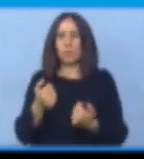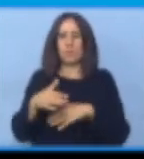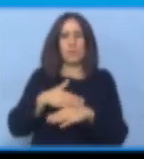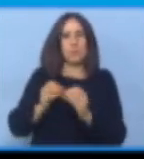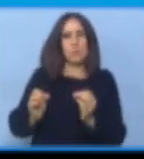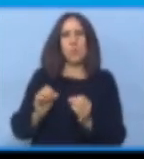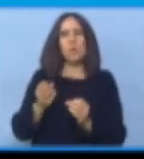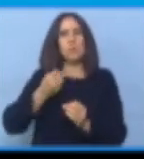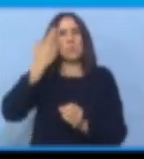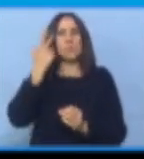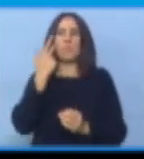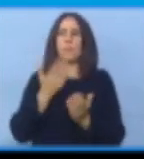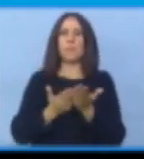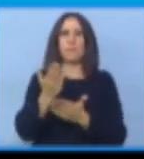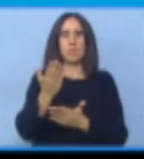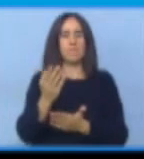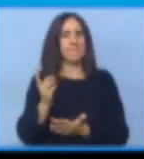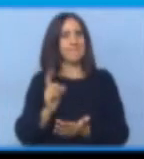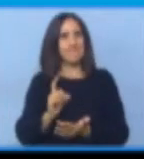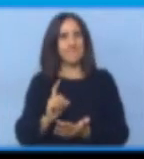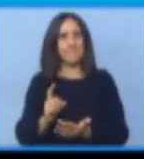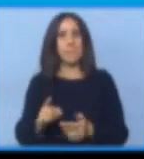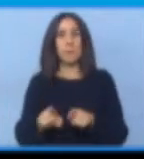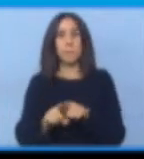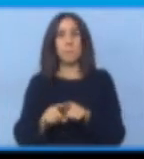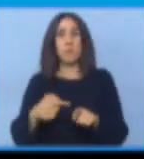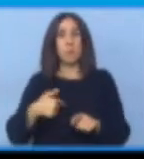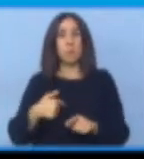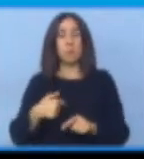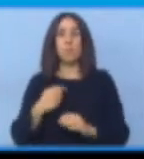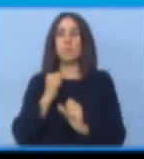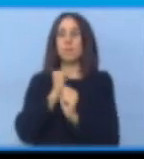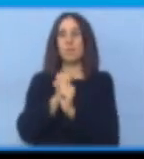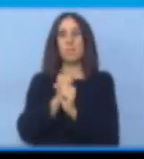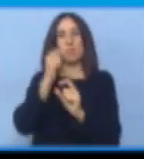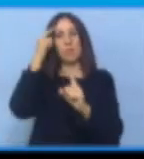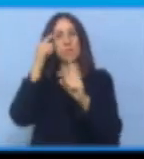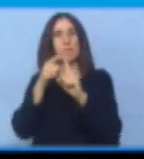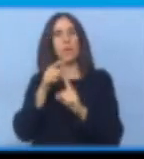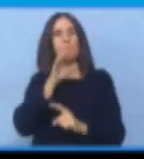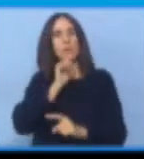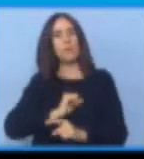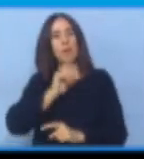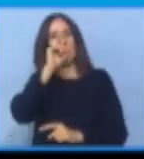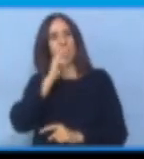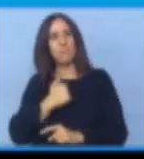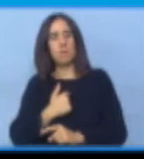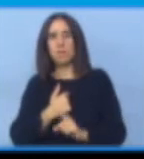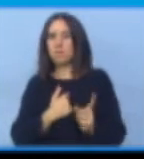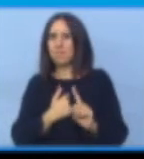esquecer ou tentar levar a minha vida para a frente. Assim como não devo trabalhar para ficar na memória dos meus filhos.